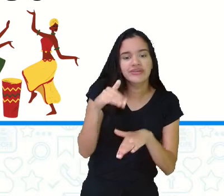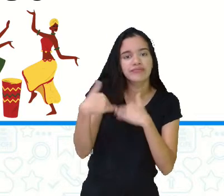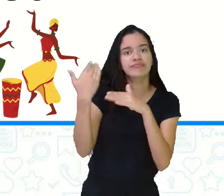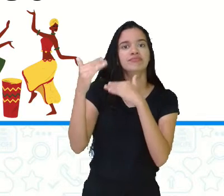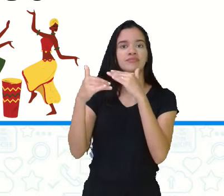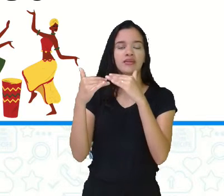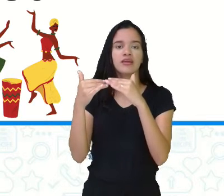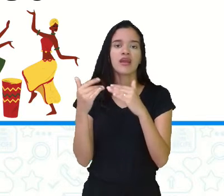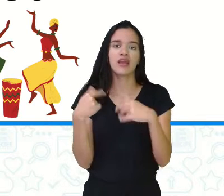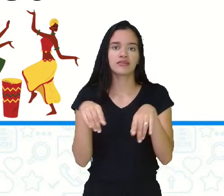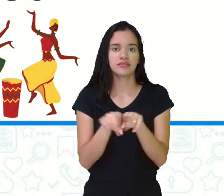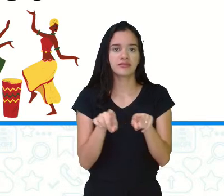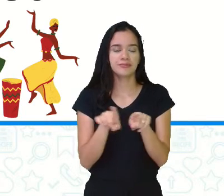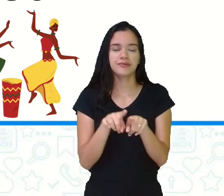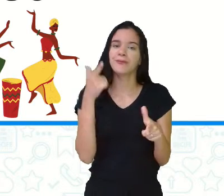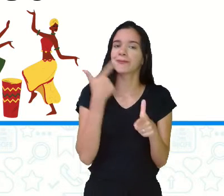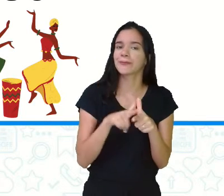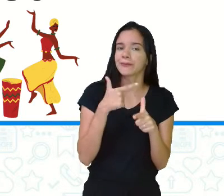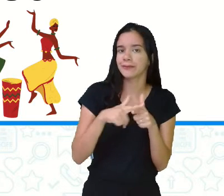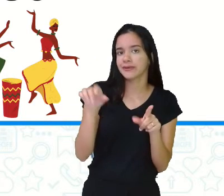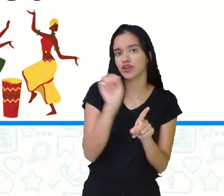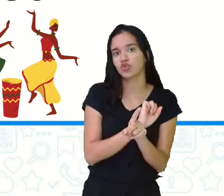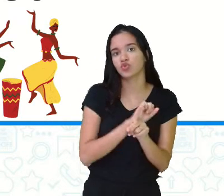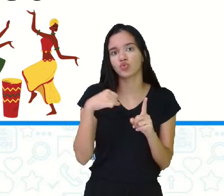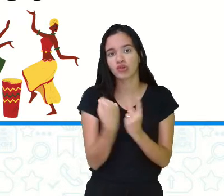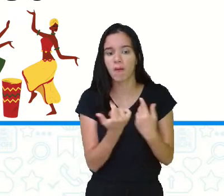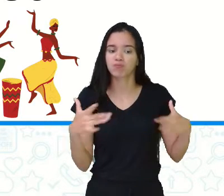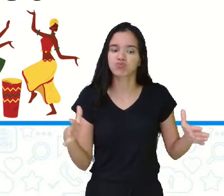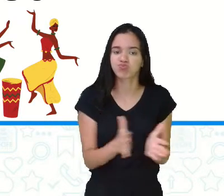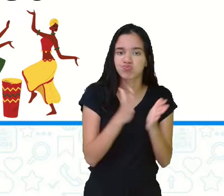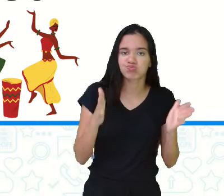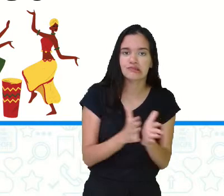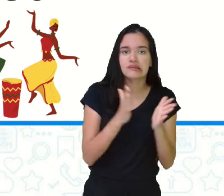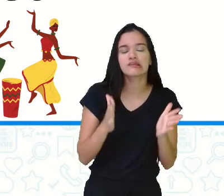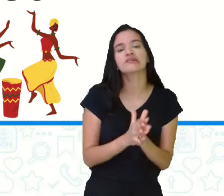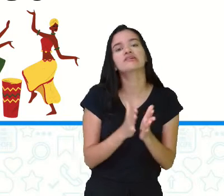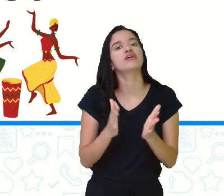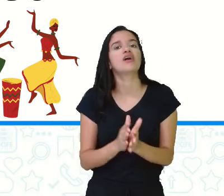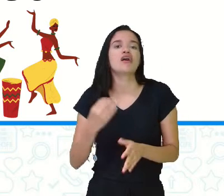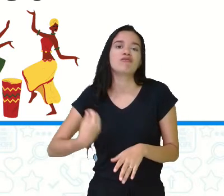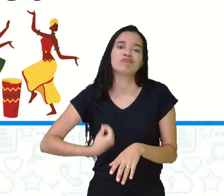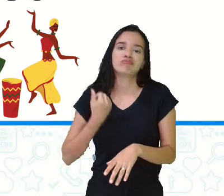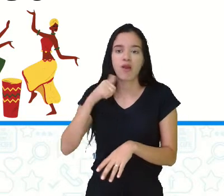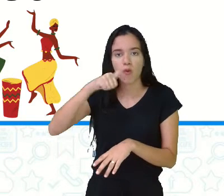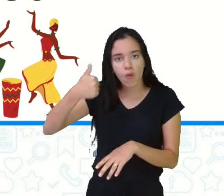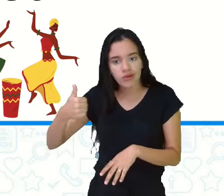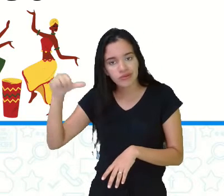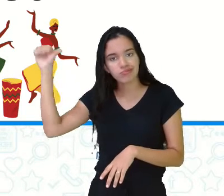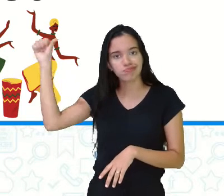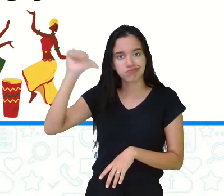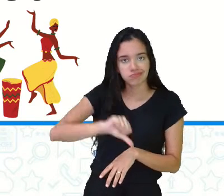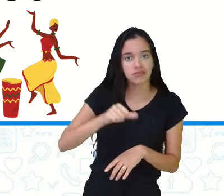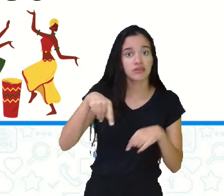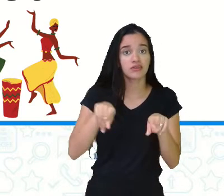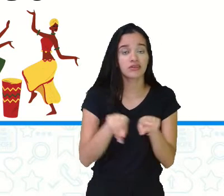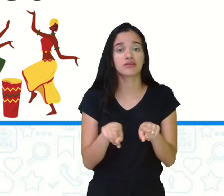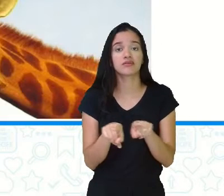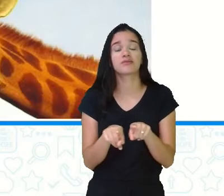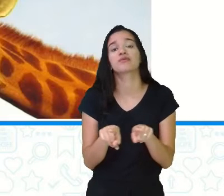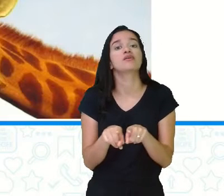desenvolvimento, com diversos problemas sociais, como a miséria, baixa qualidade de vida, subnutrição e